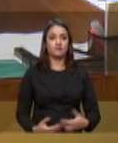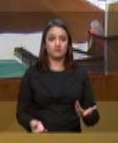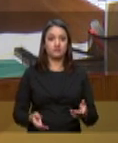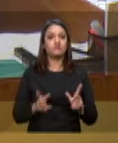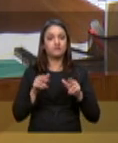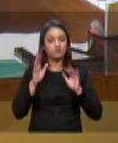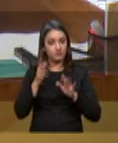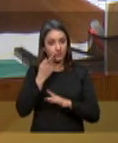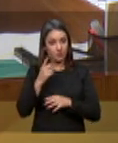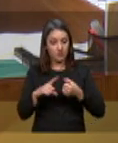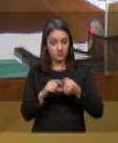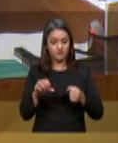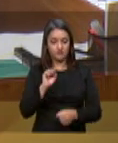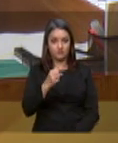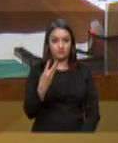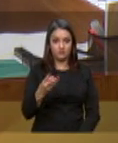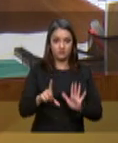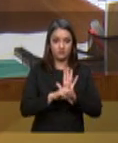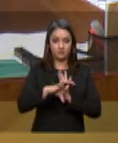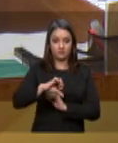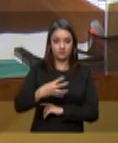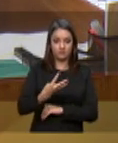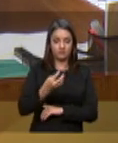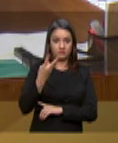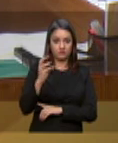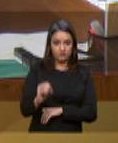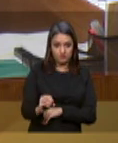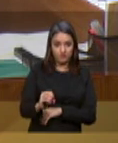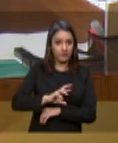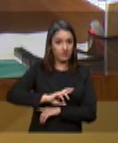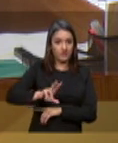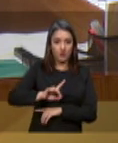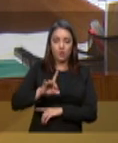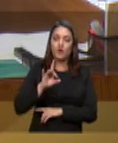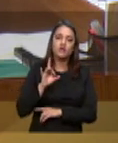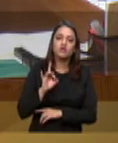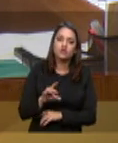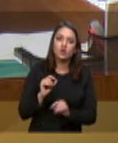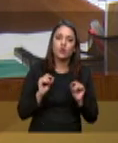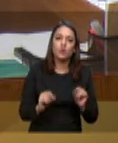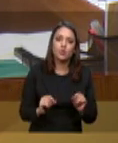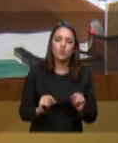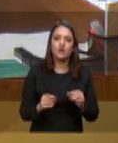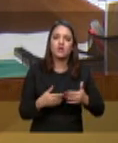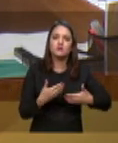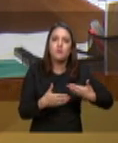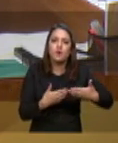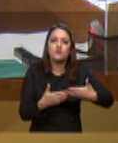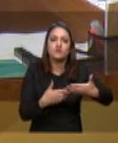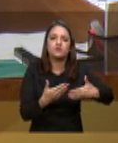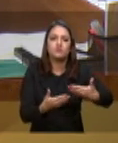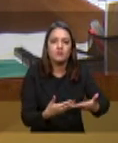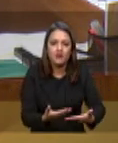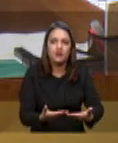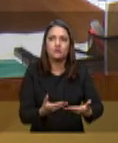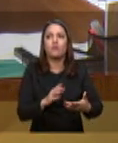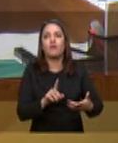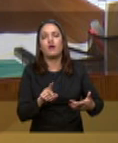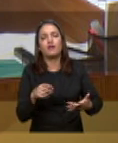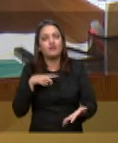artigo 83 da Lei 9.430, de 96, não cuida propriamente de nenhuma condição de procedibilidade para a persecução